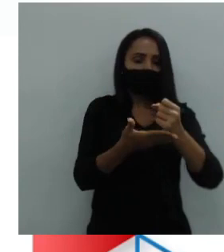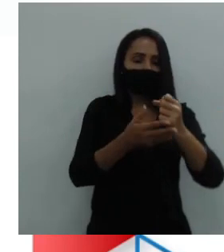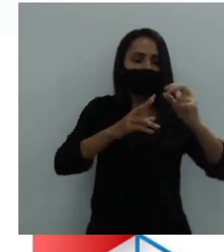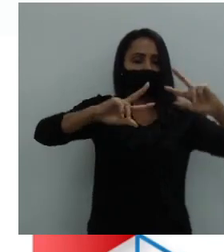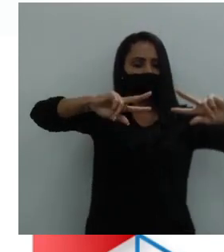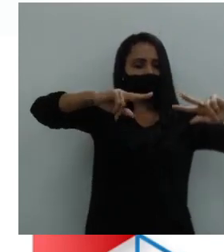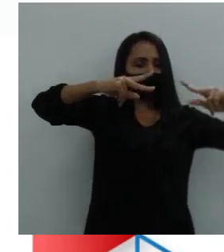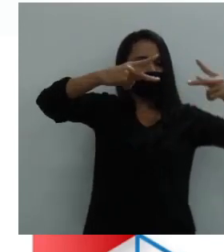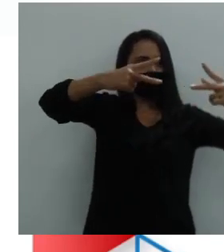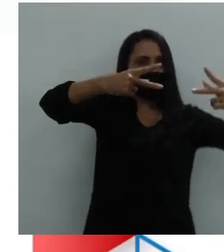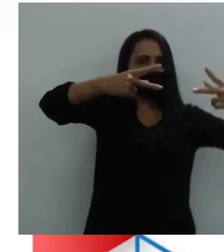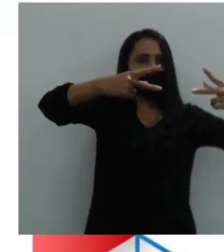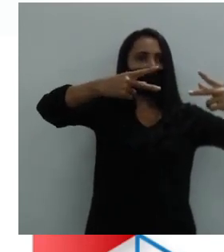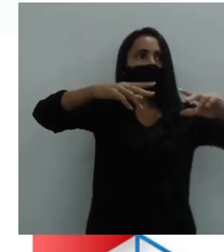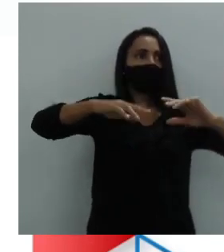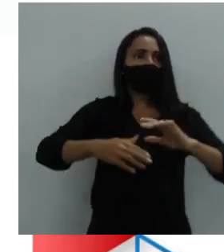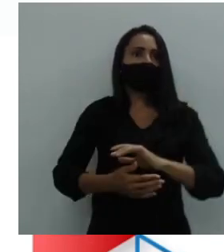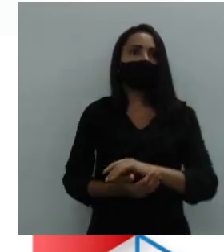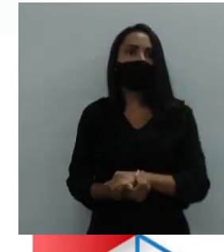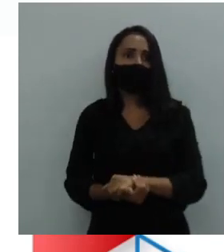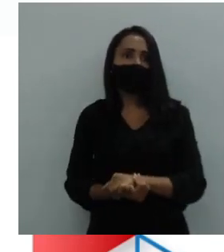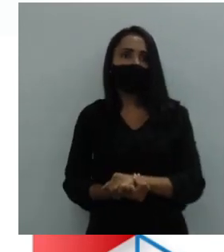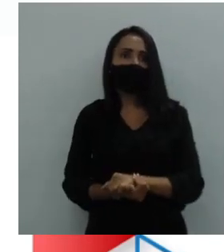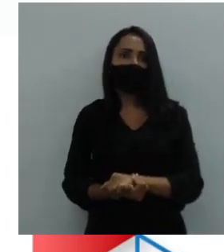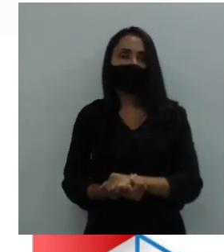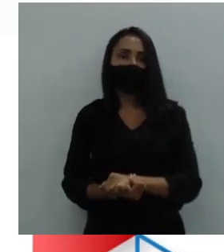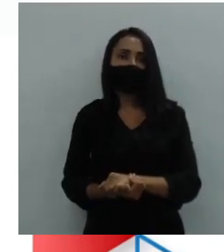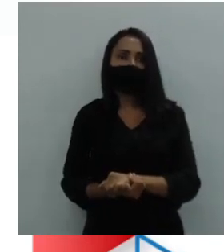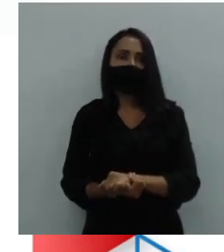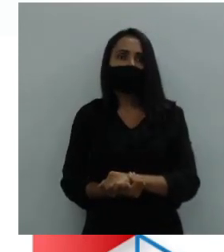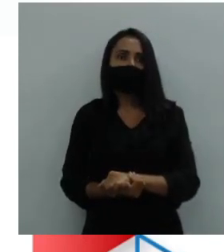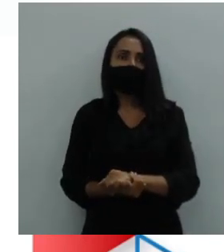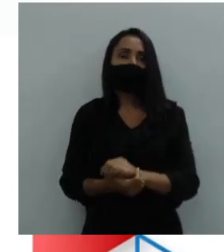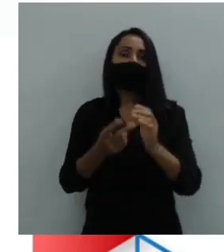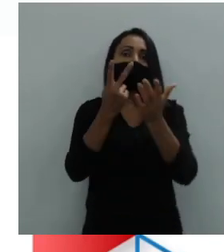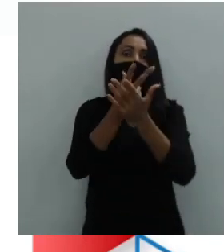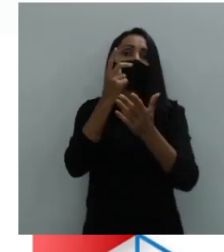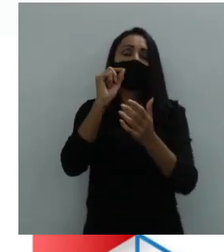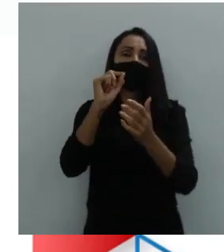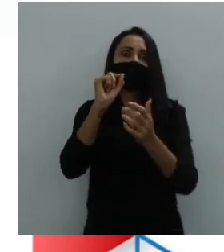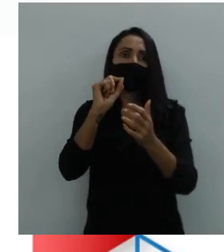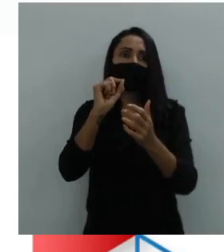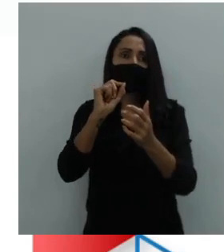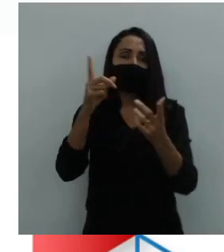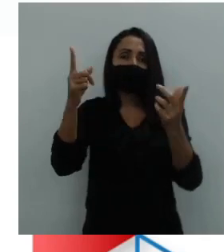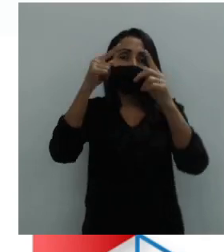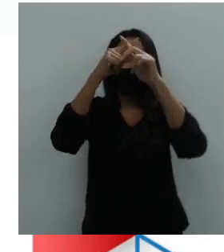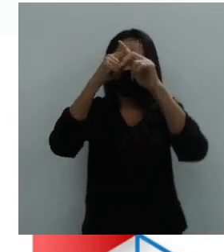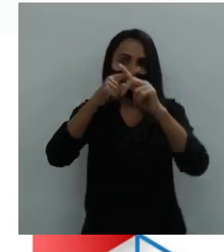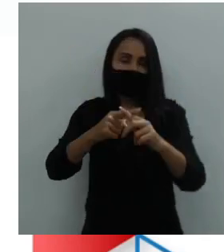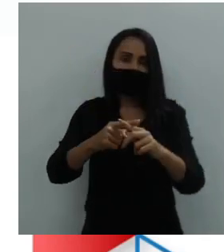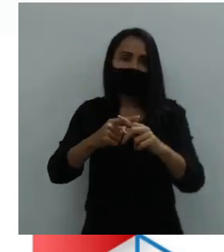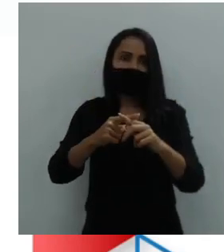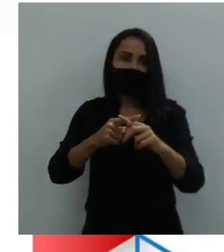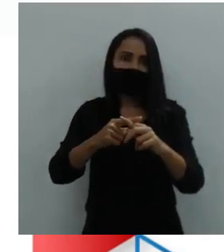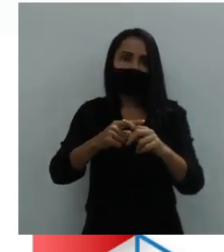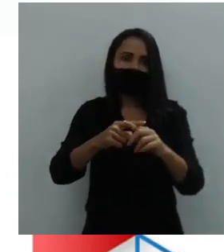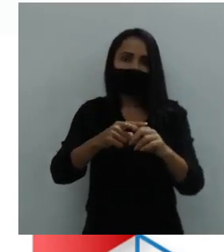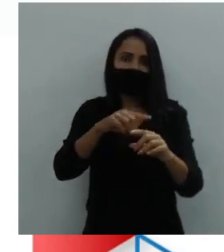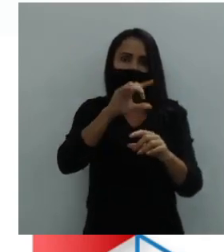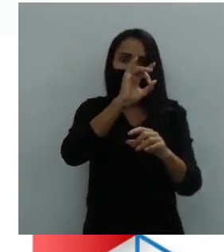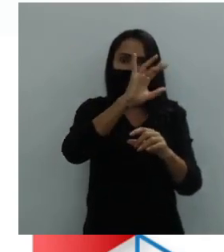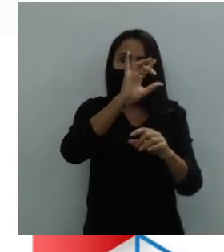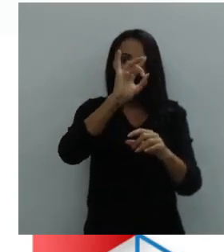outro quadrante, ela ficou de cabeça para baixo. E o que foi que aconteceu? Eu multipliquei cada